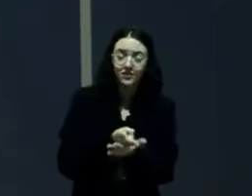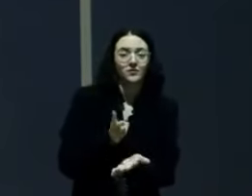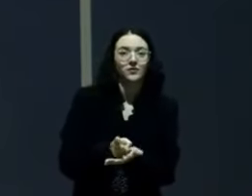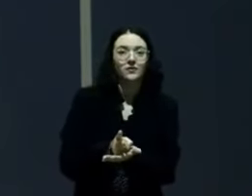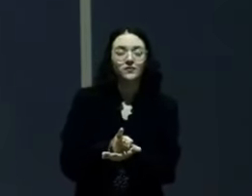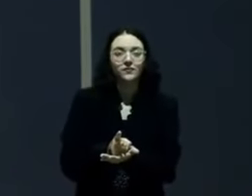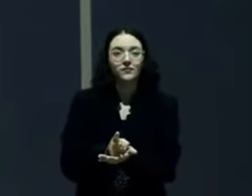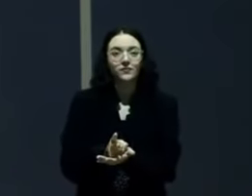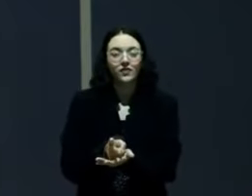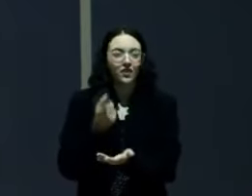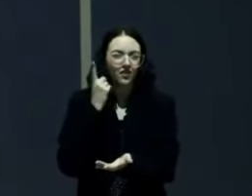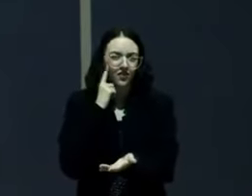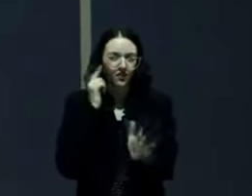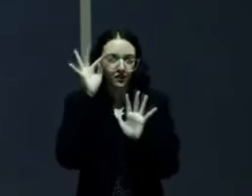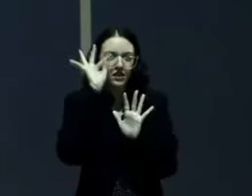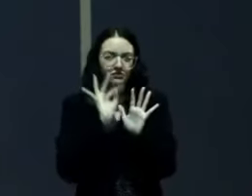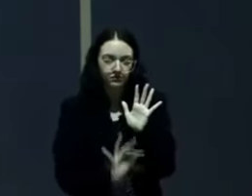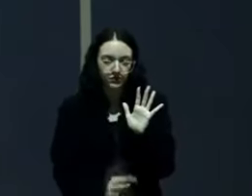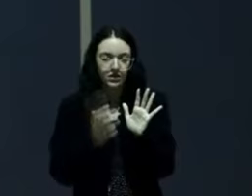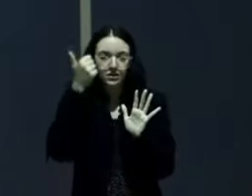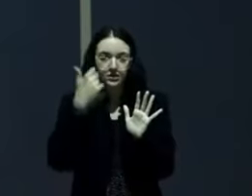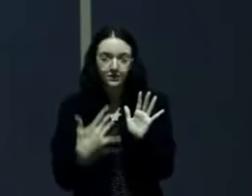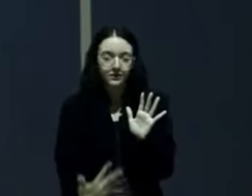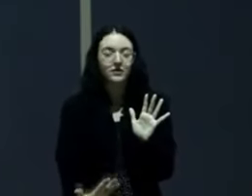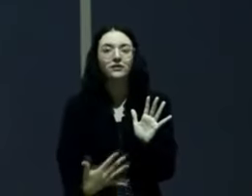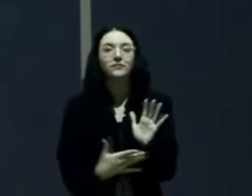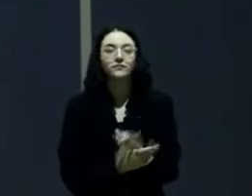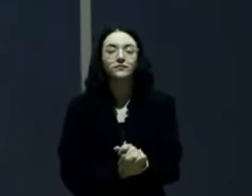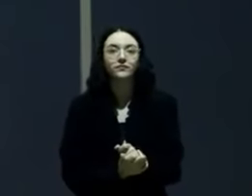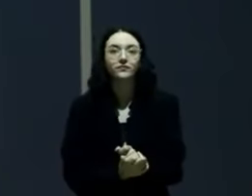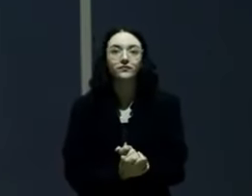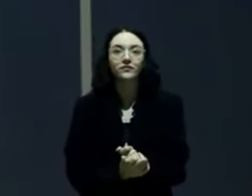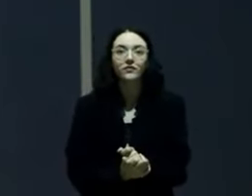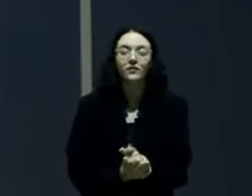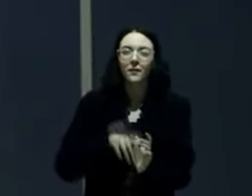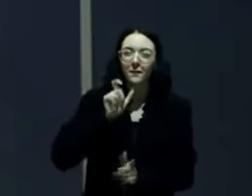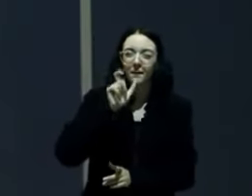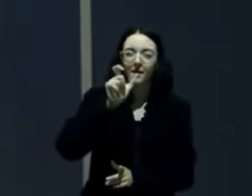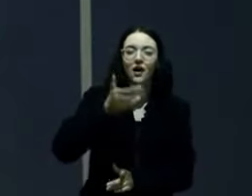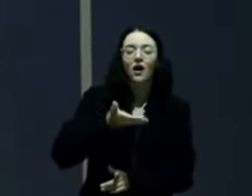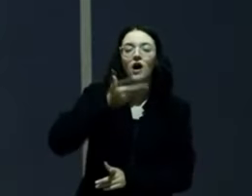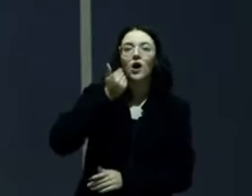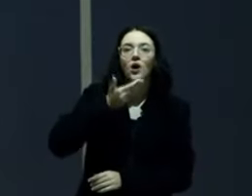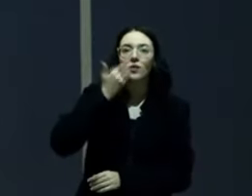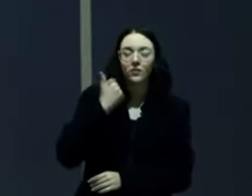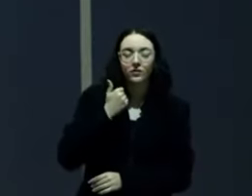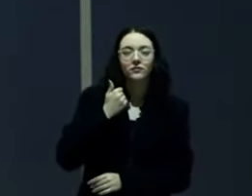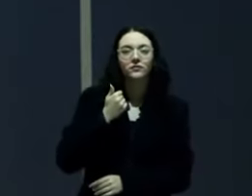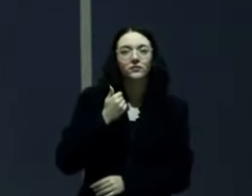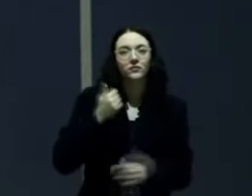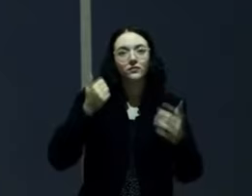versículo 17 até o versículo de número 34, essa palavra comer, ou derivados dessa